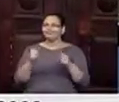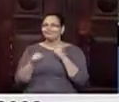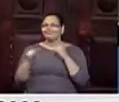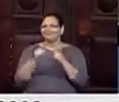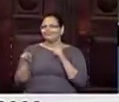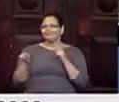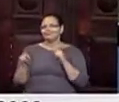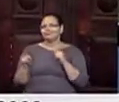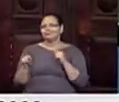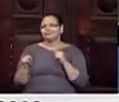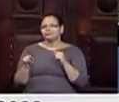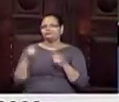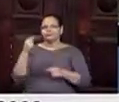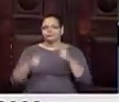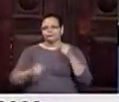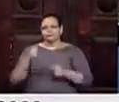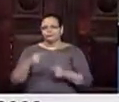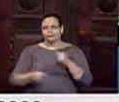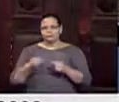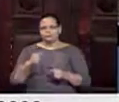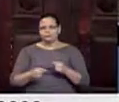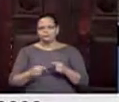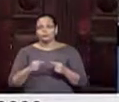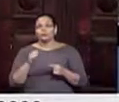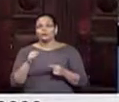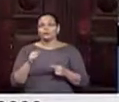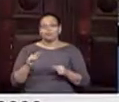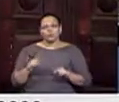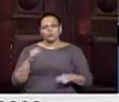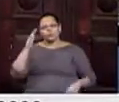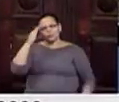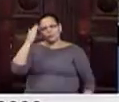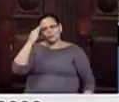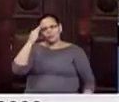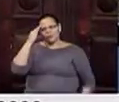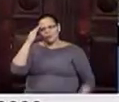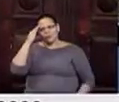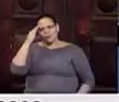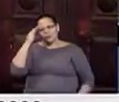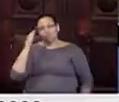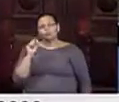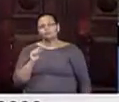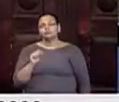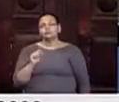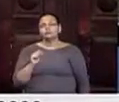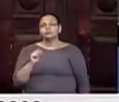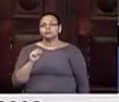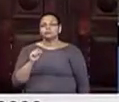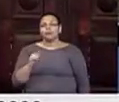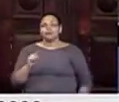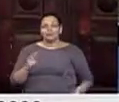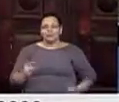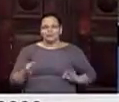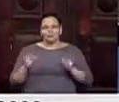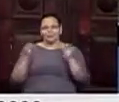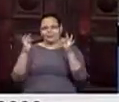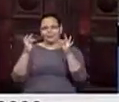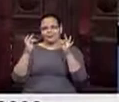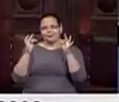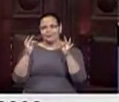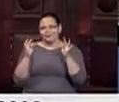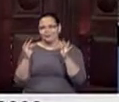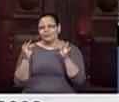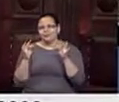real que a política de redução de danos o que se entende por política de redução de danos é uma técnica usada